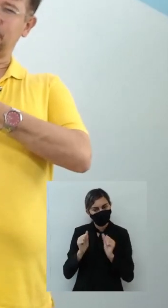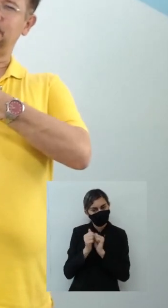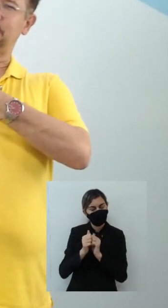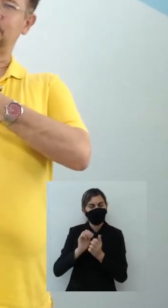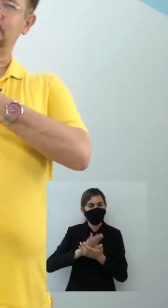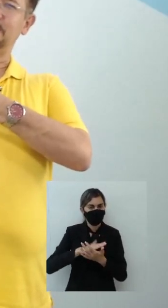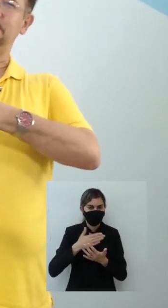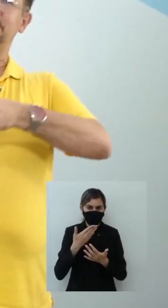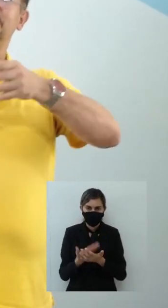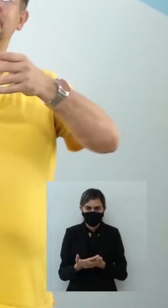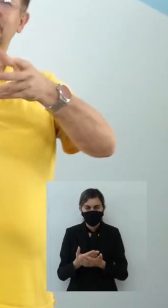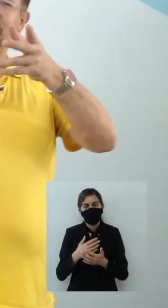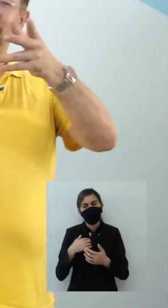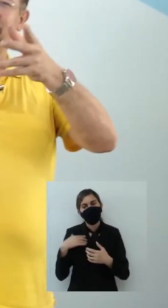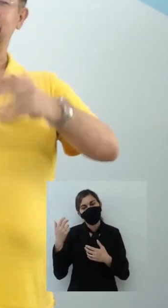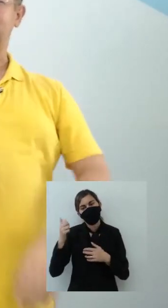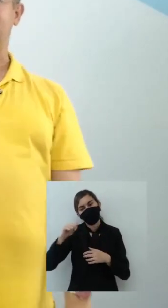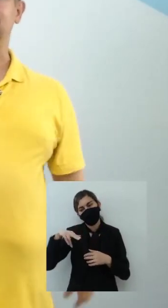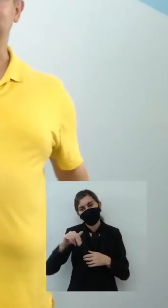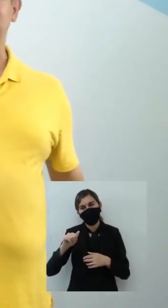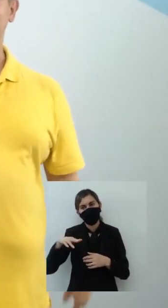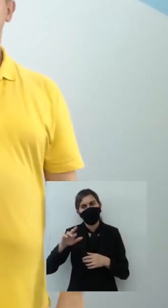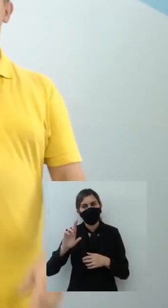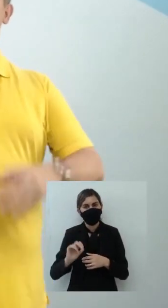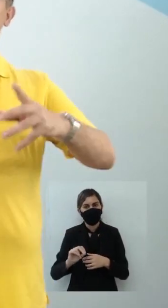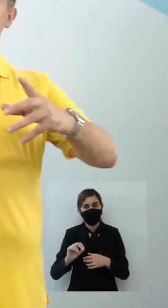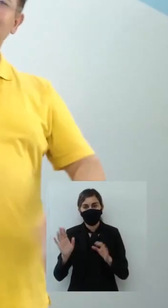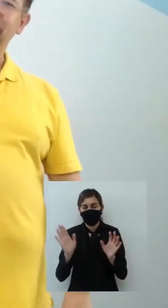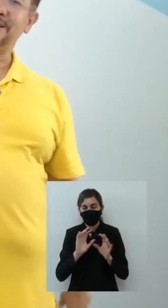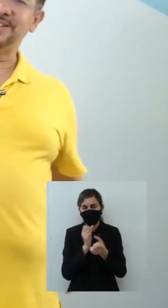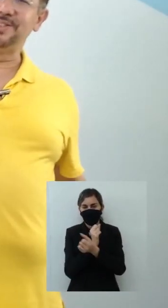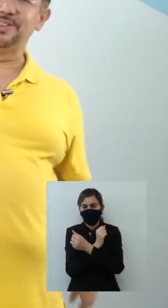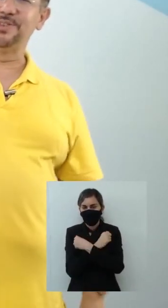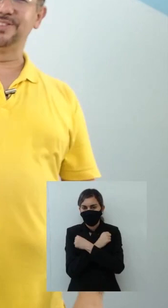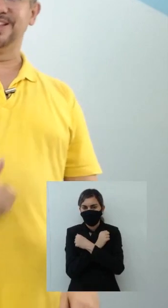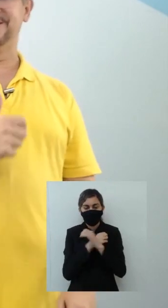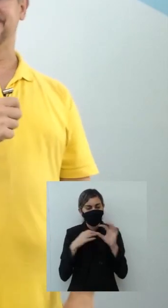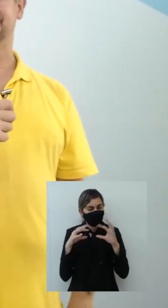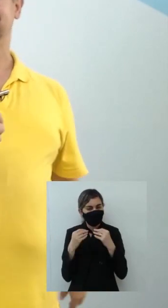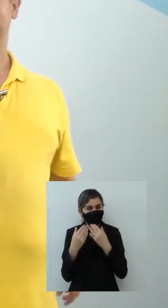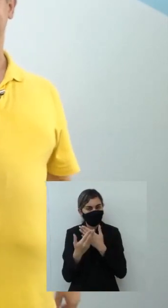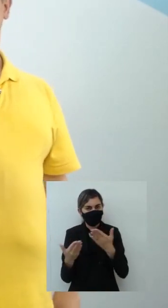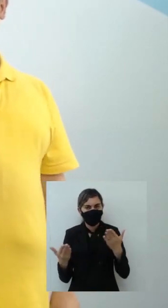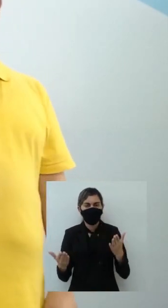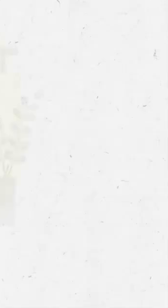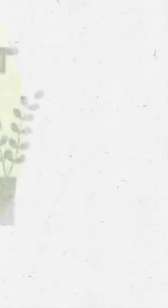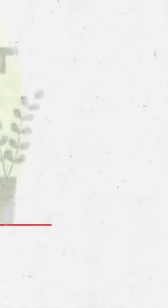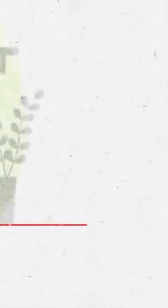nossa professora de Libras, e a Ana Macário do Som. Um forte abraço em todos vocês.